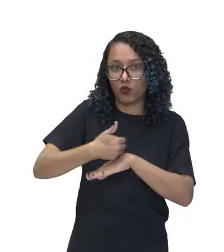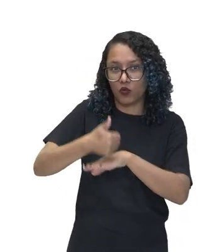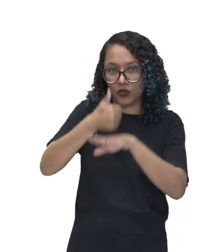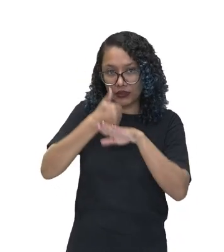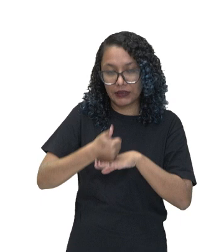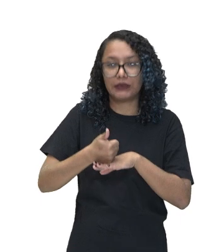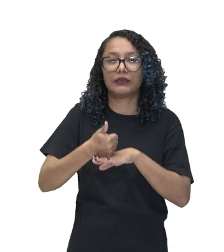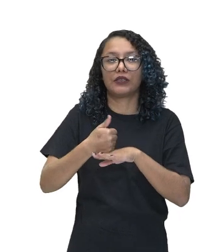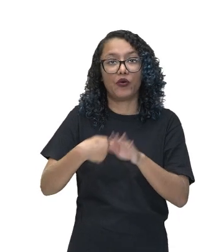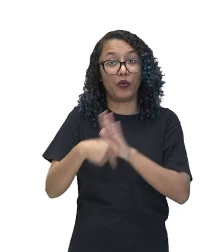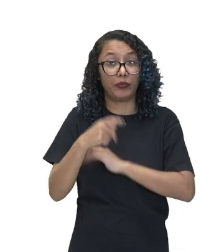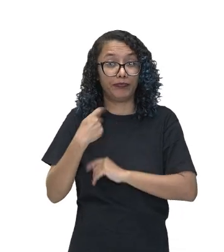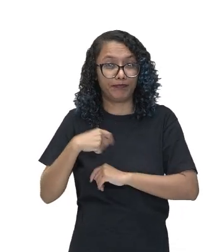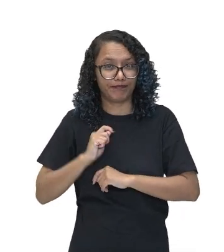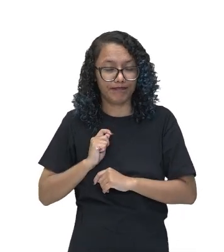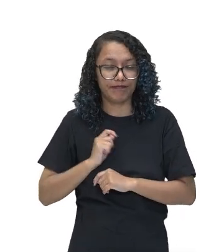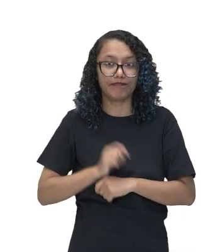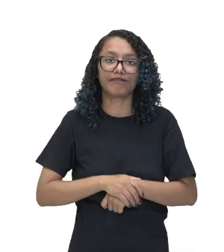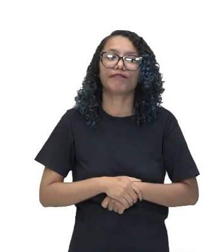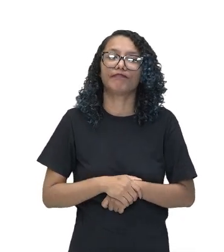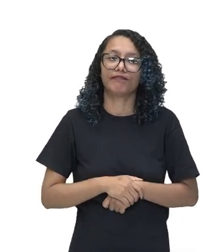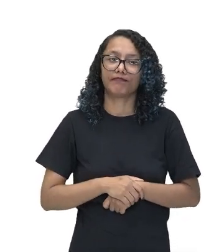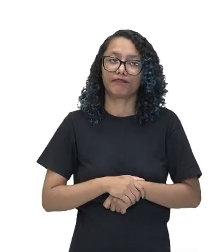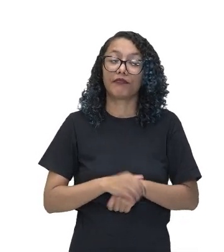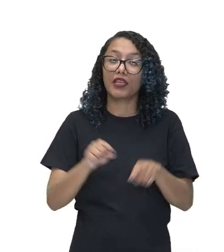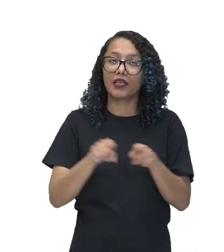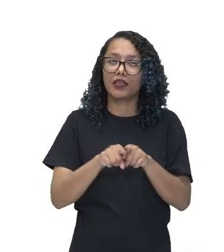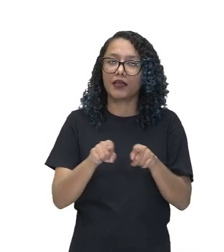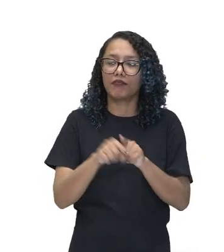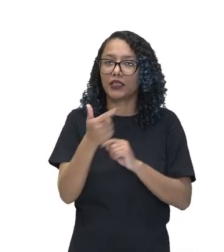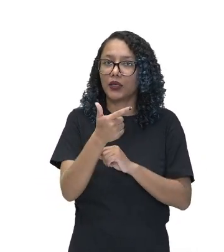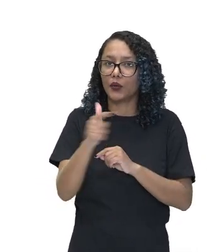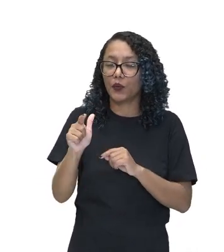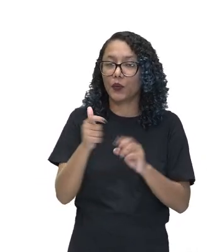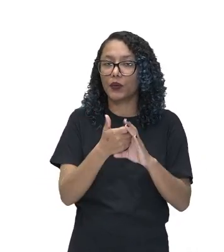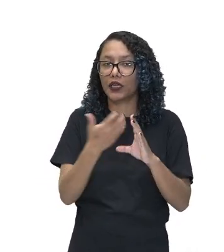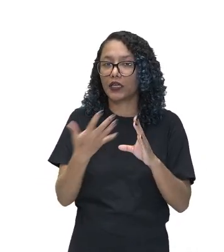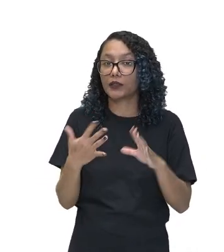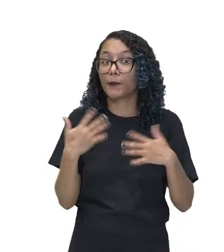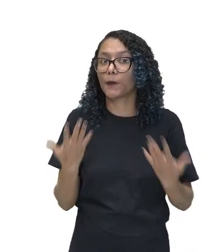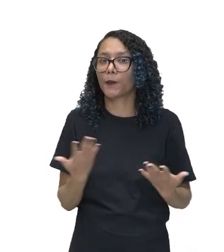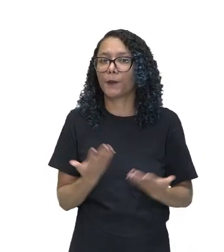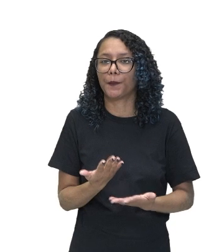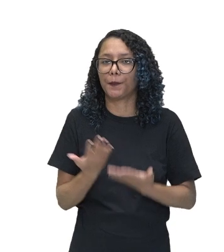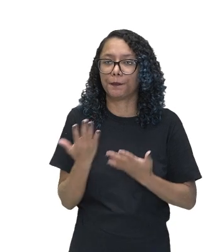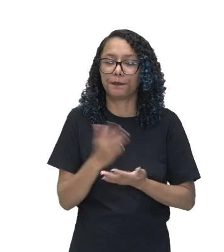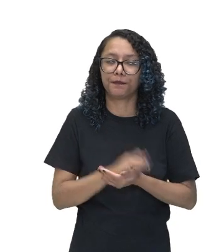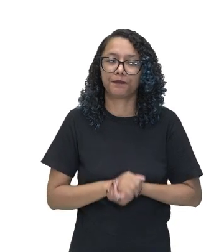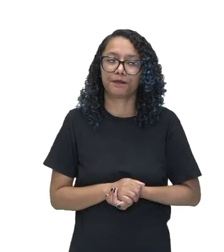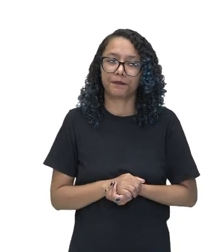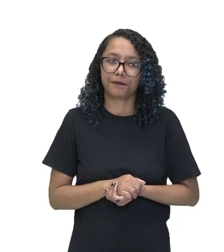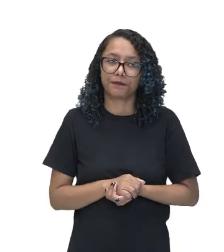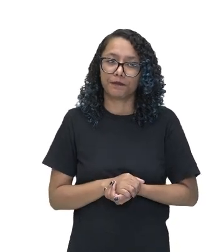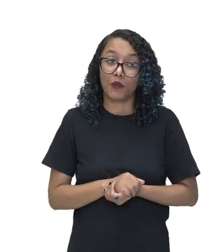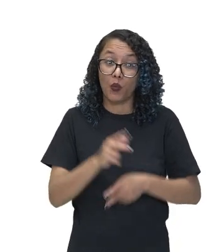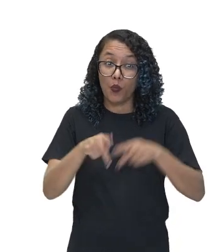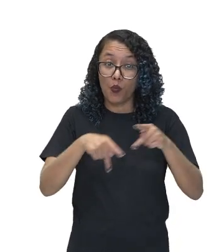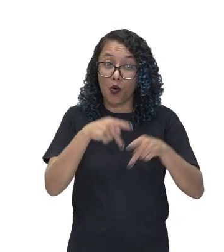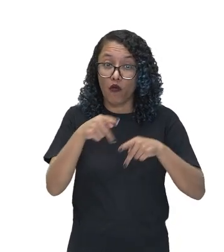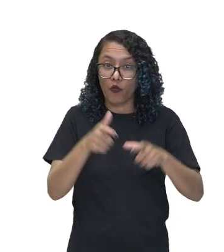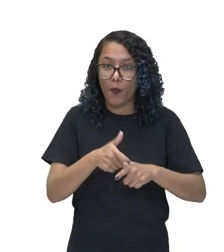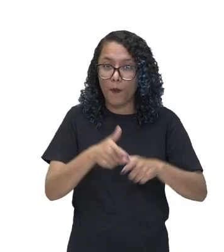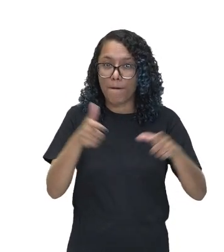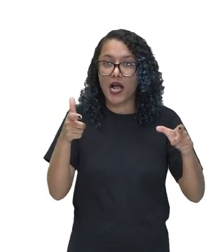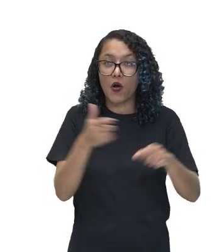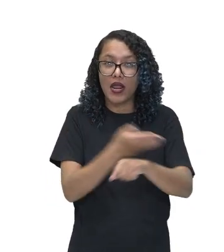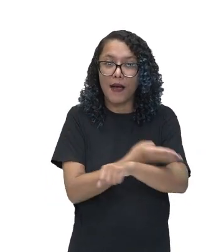realizada pelos espanhóis. Outra característica dos países platinos é que a população é